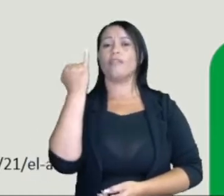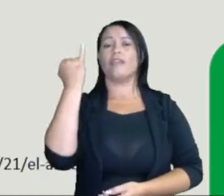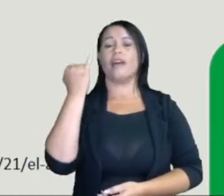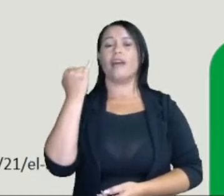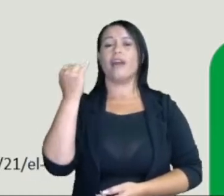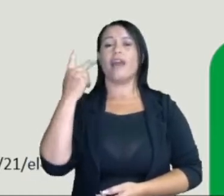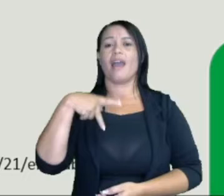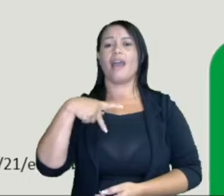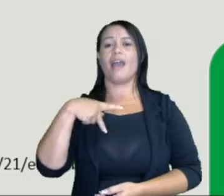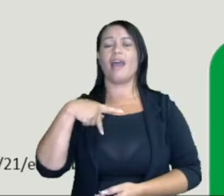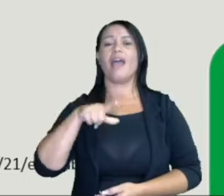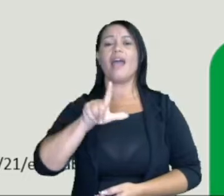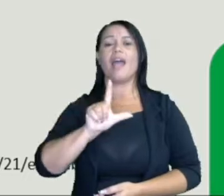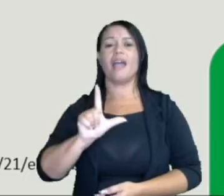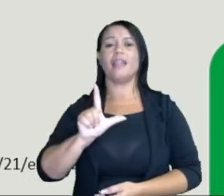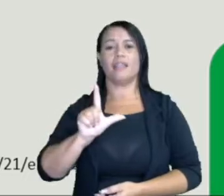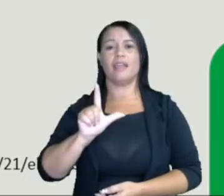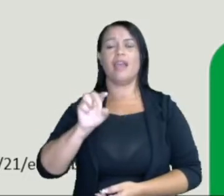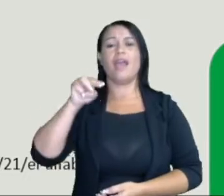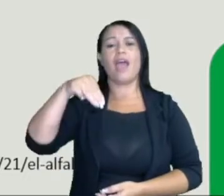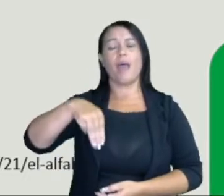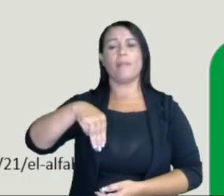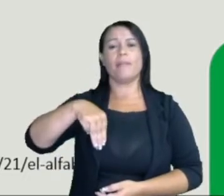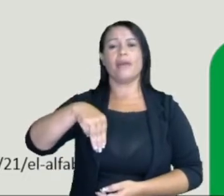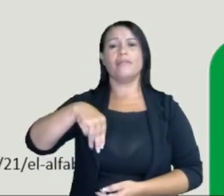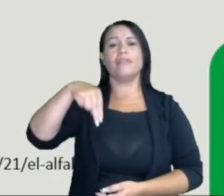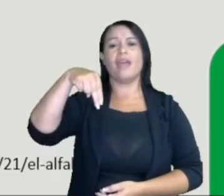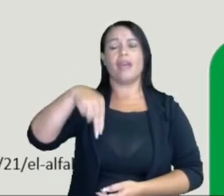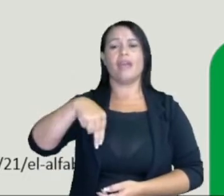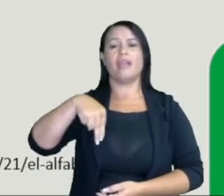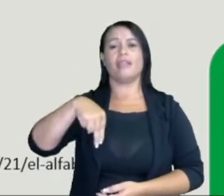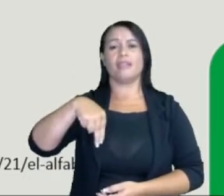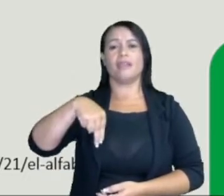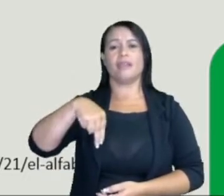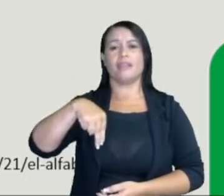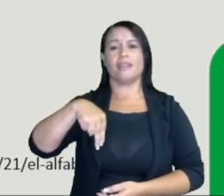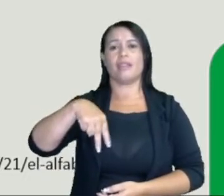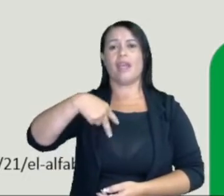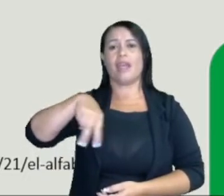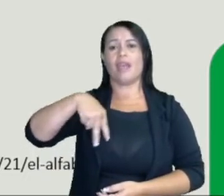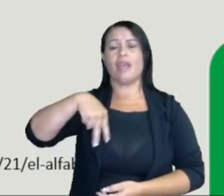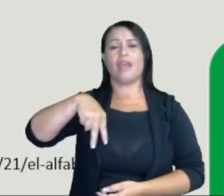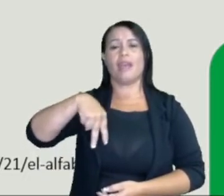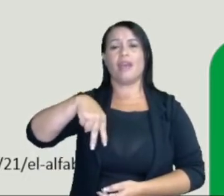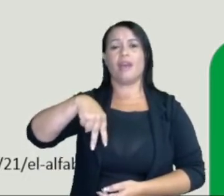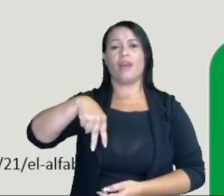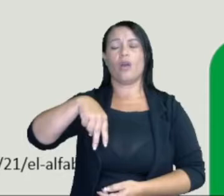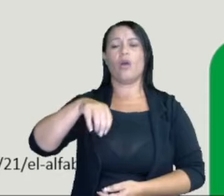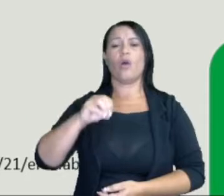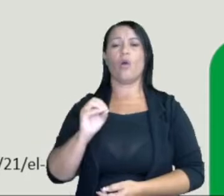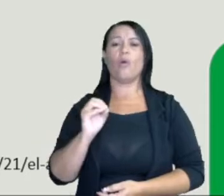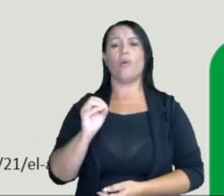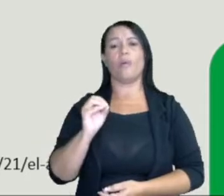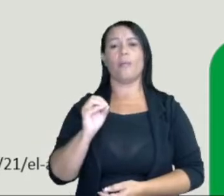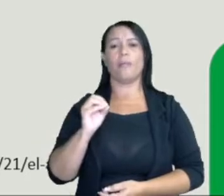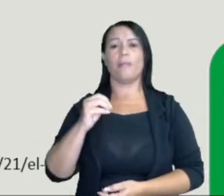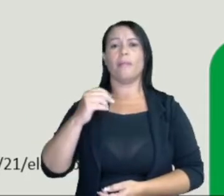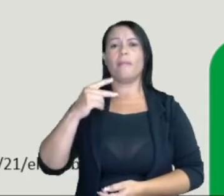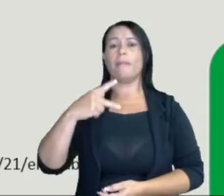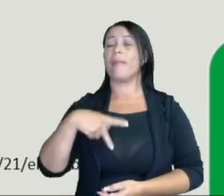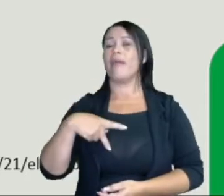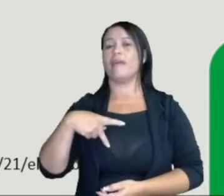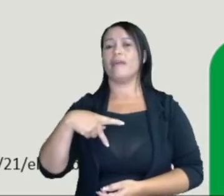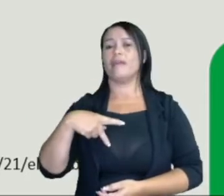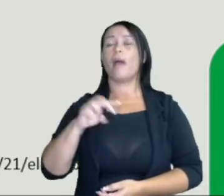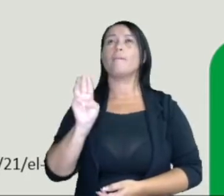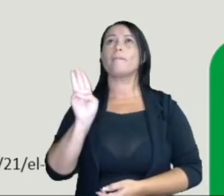K, L, M, N, N, O,